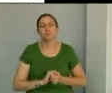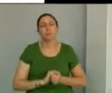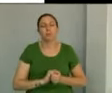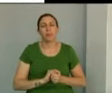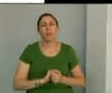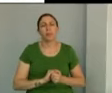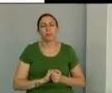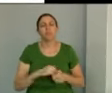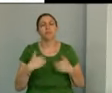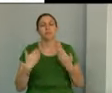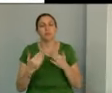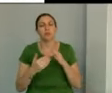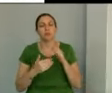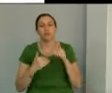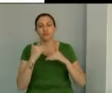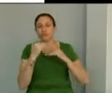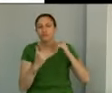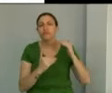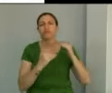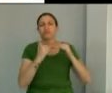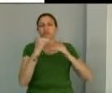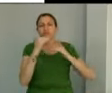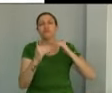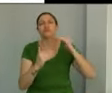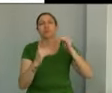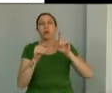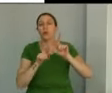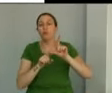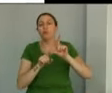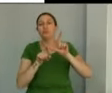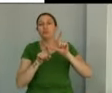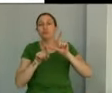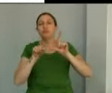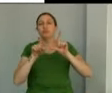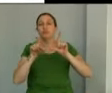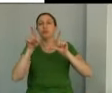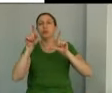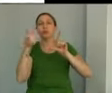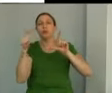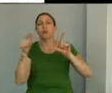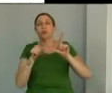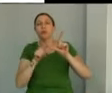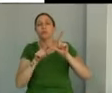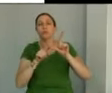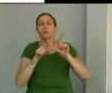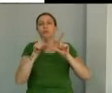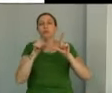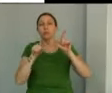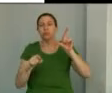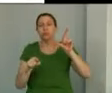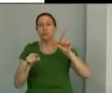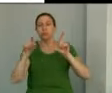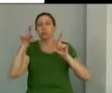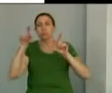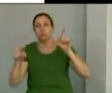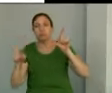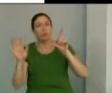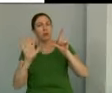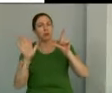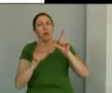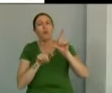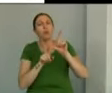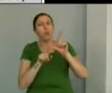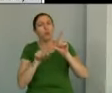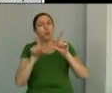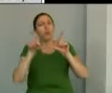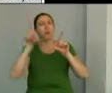ver que o crescimento é constante. Todos os anos teve crescimento, não teve nenhum ano desses últimos 25 anos que a receita caiu. Ela sempre cresceu, sempre teve